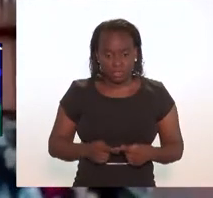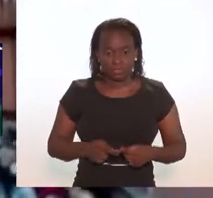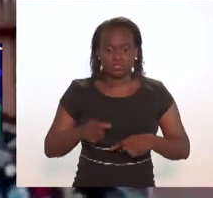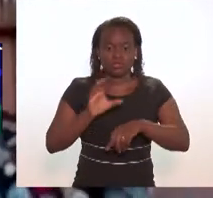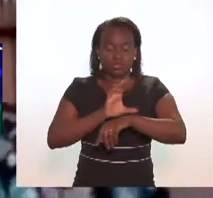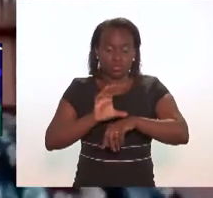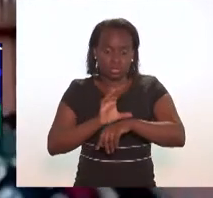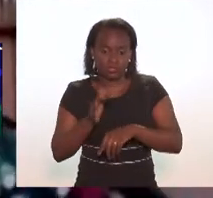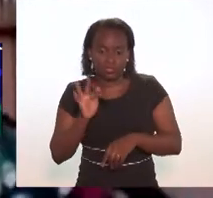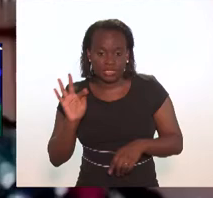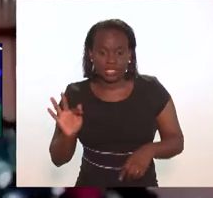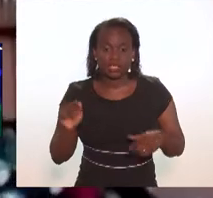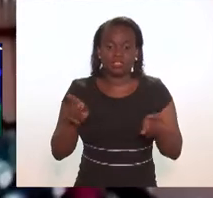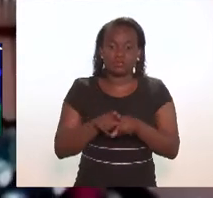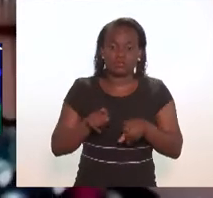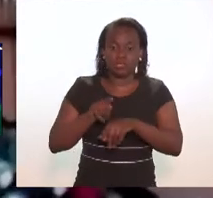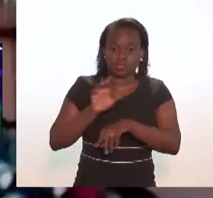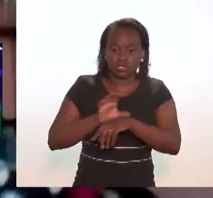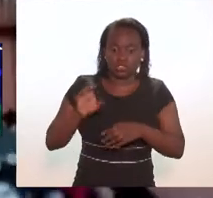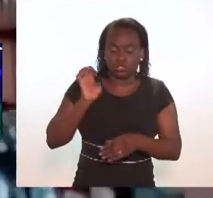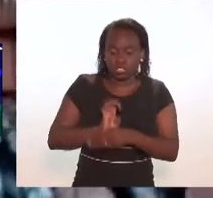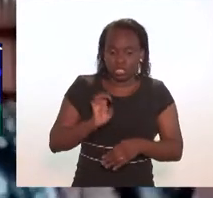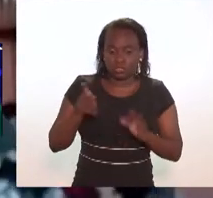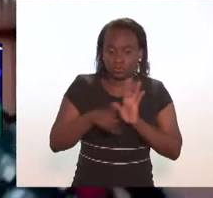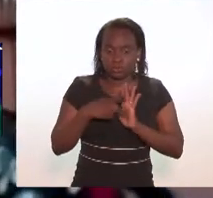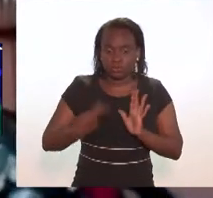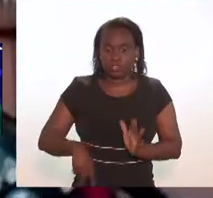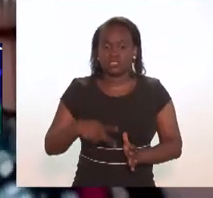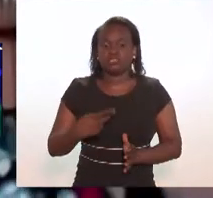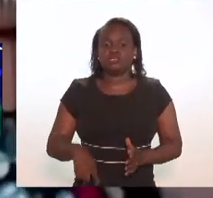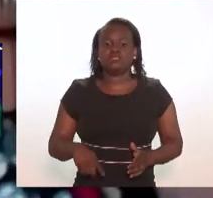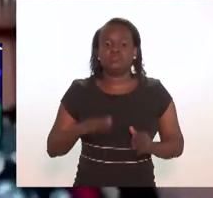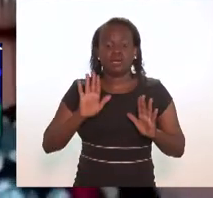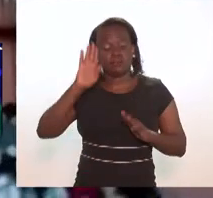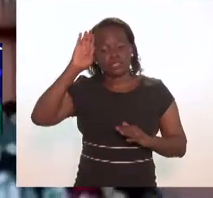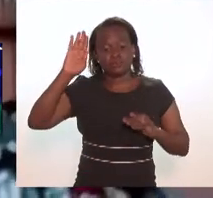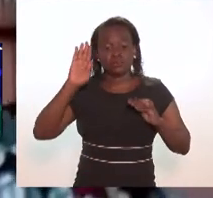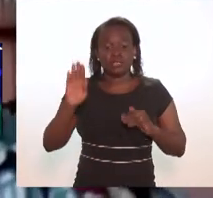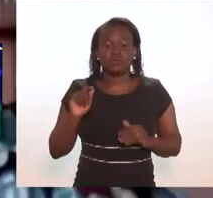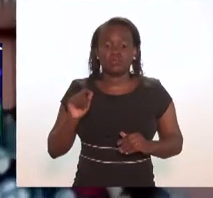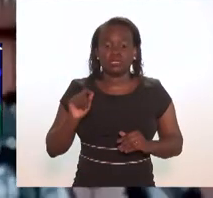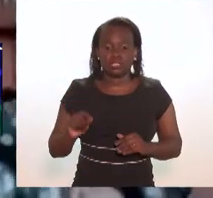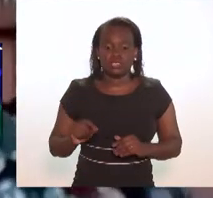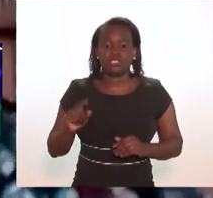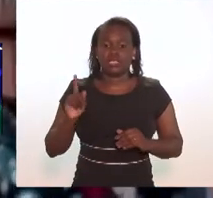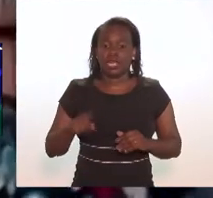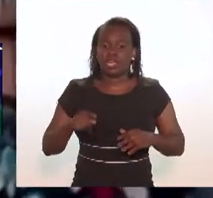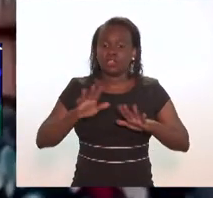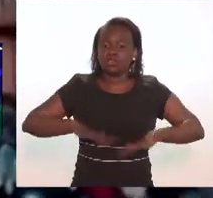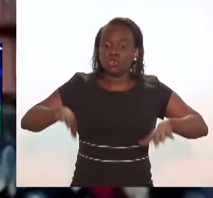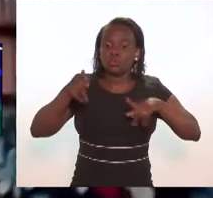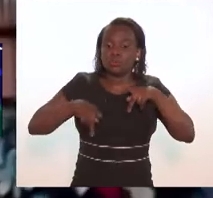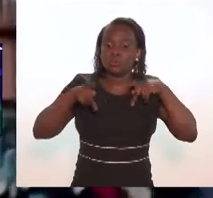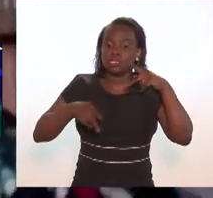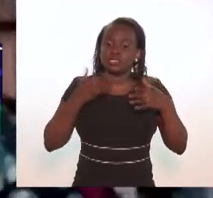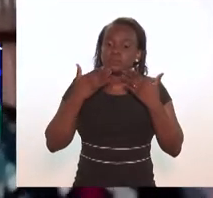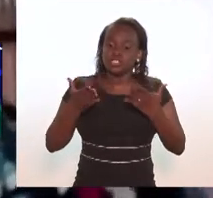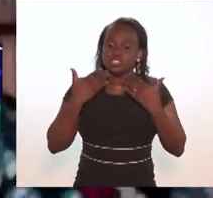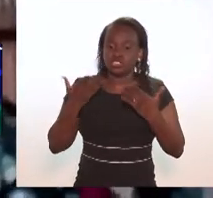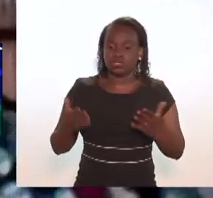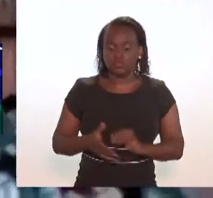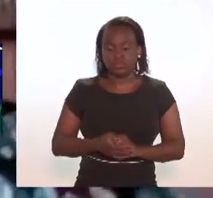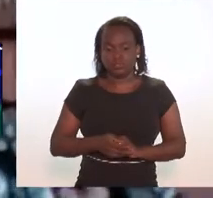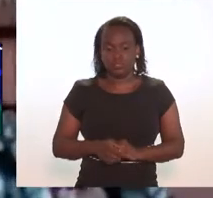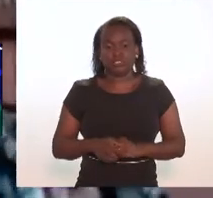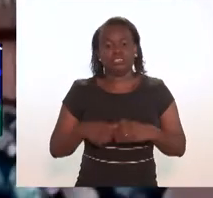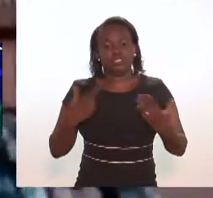Constituição Federal, com a Constituição do Estado, mas, sobretudo, com o clamor da população.